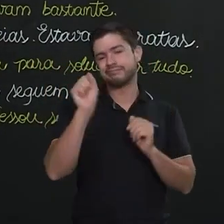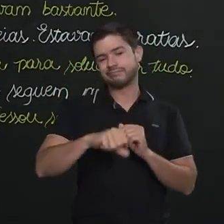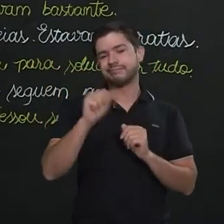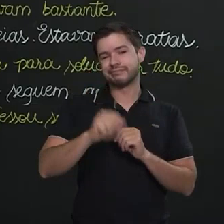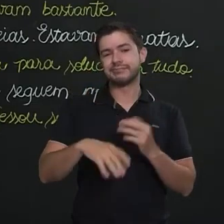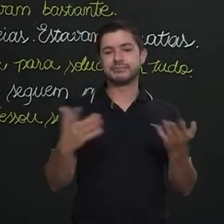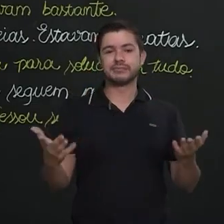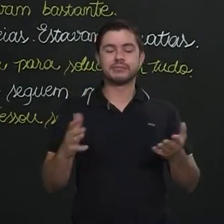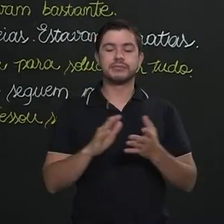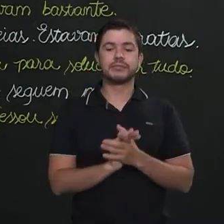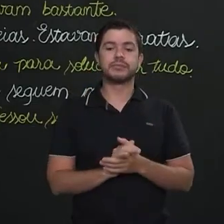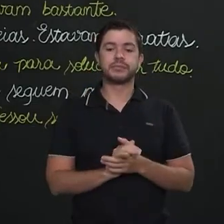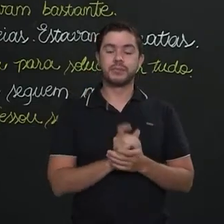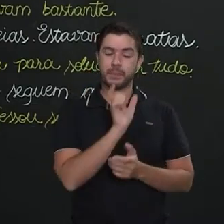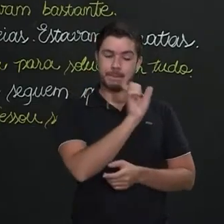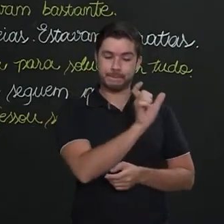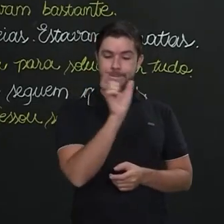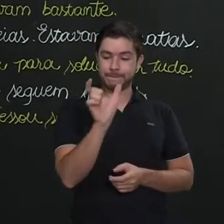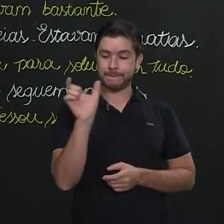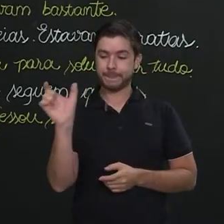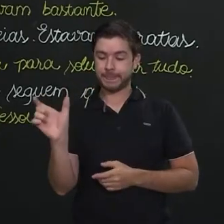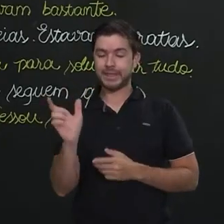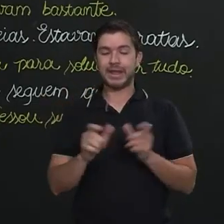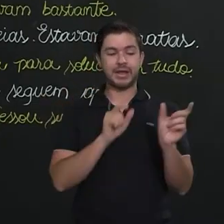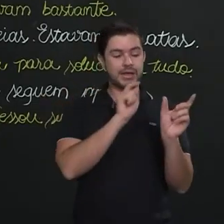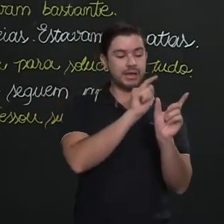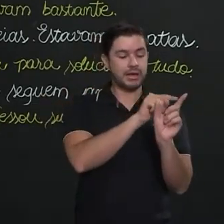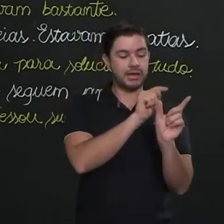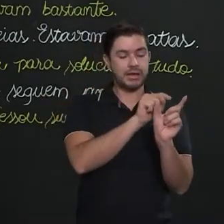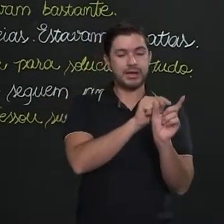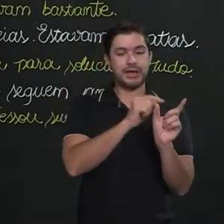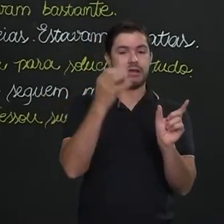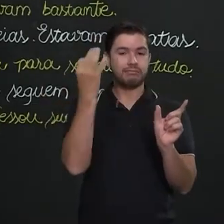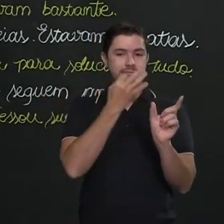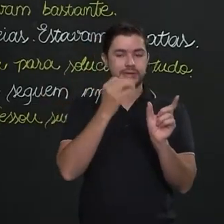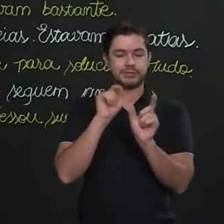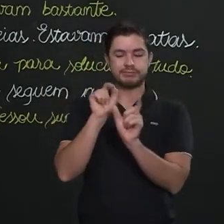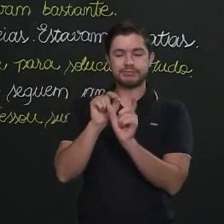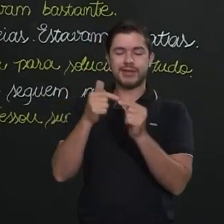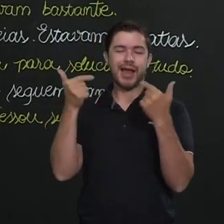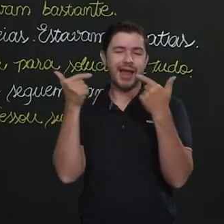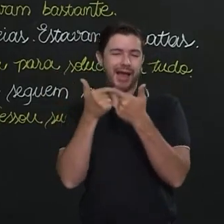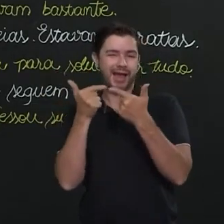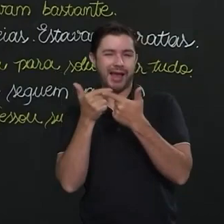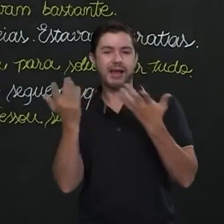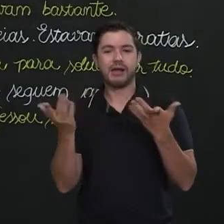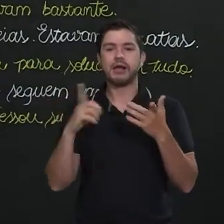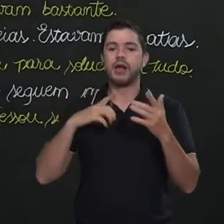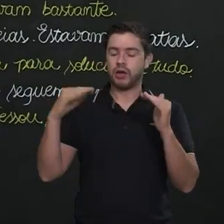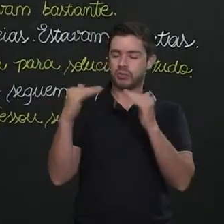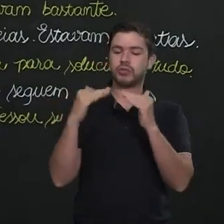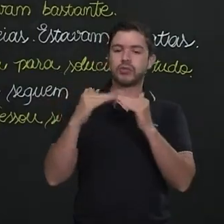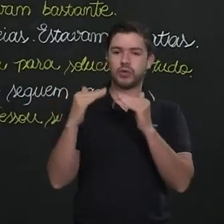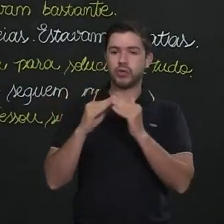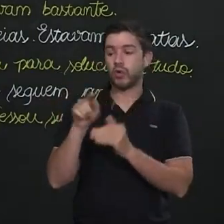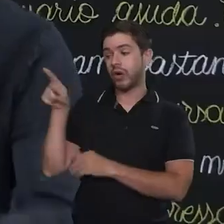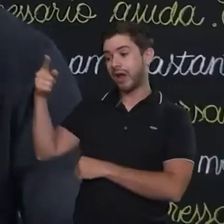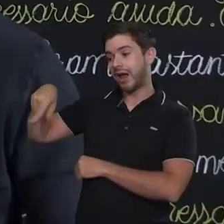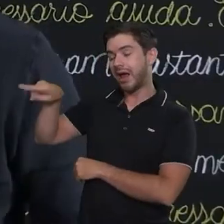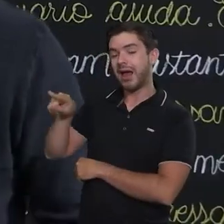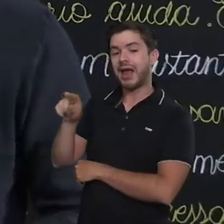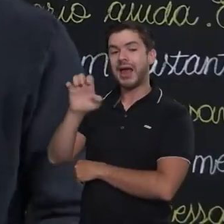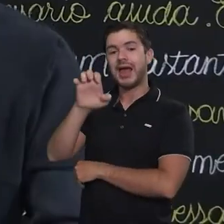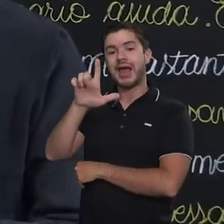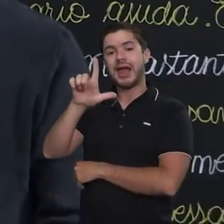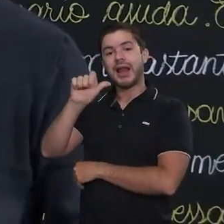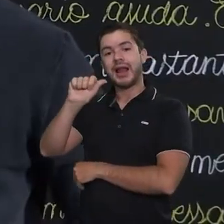Concorda. As palavras lindas e extrovertidas concordam com o pronome elas. Então a gente reforça